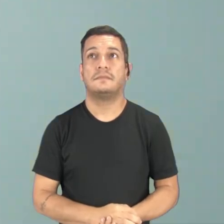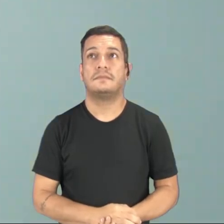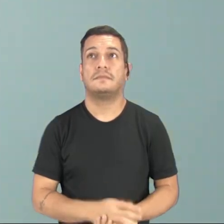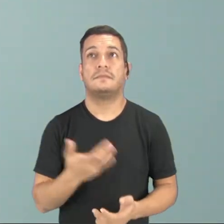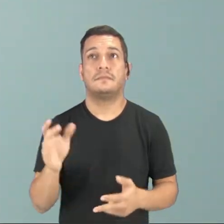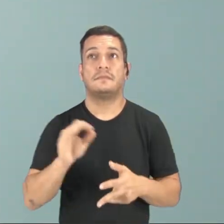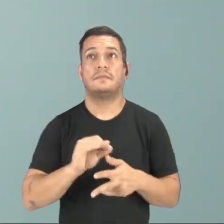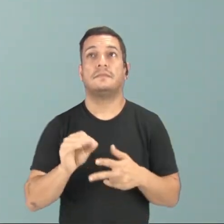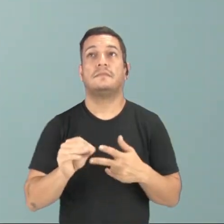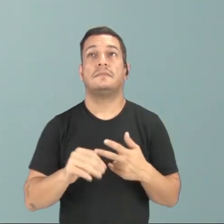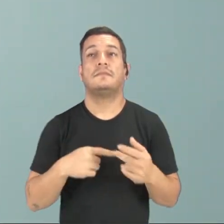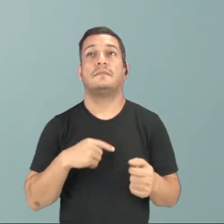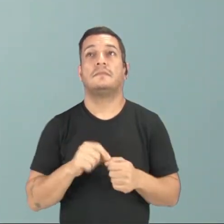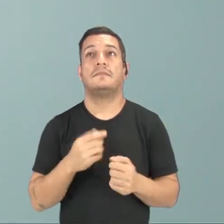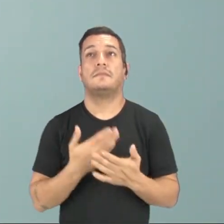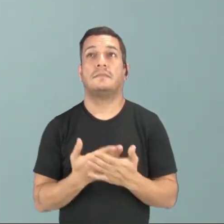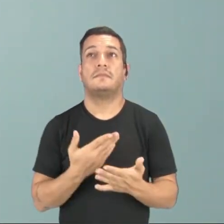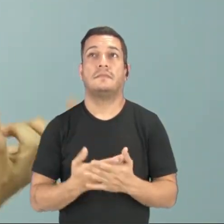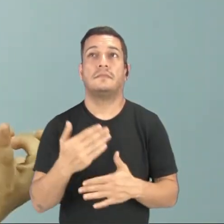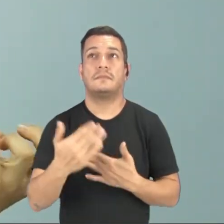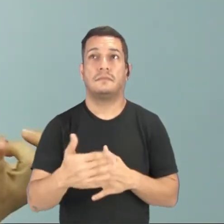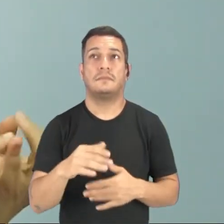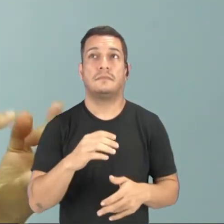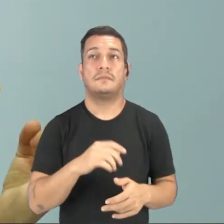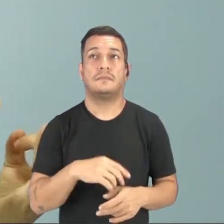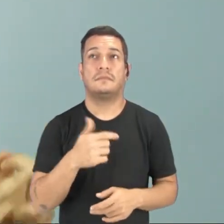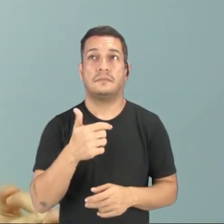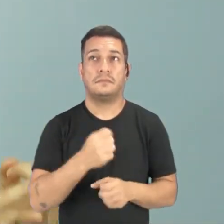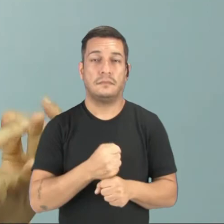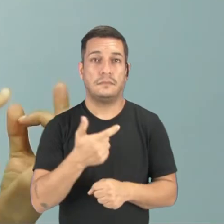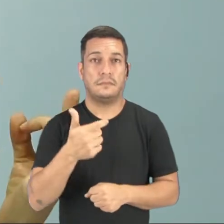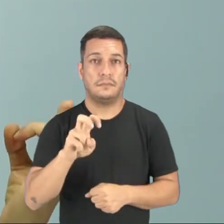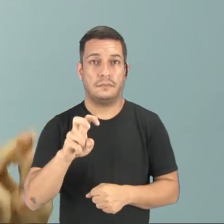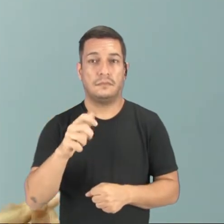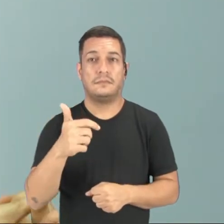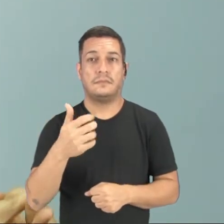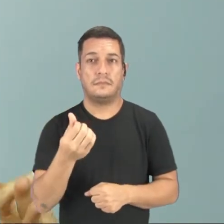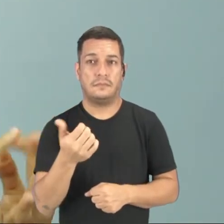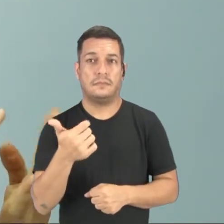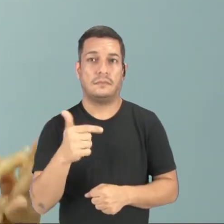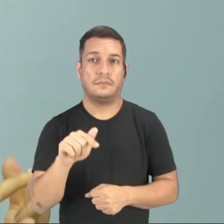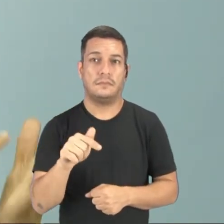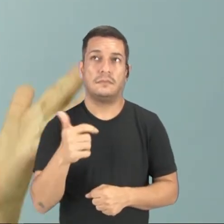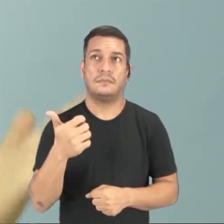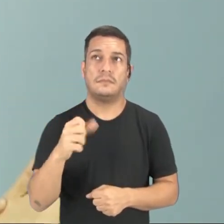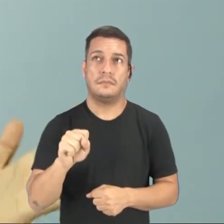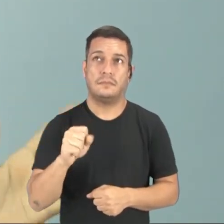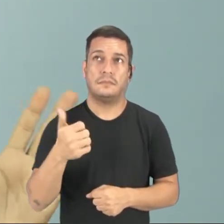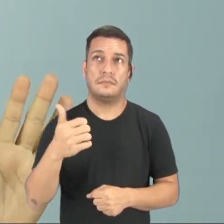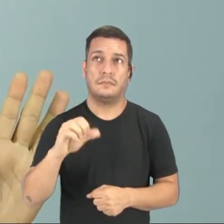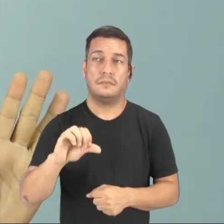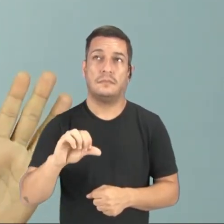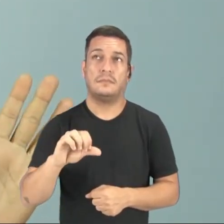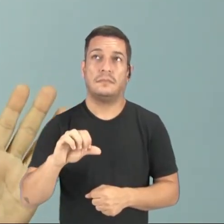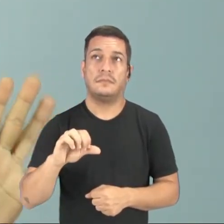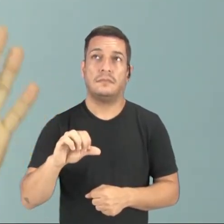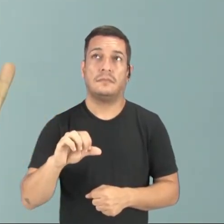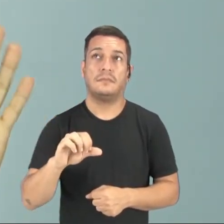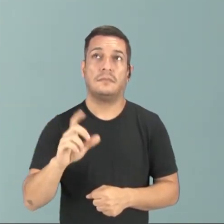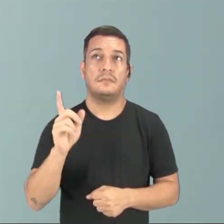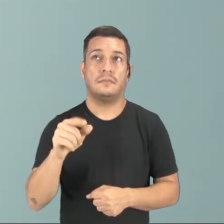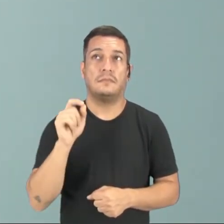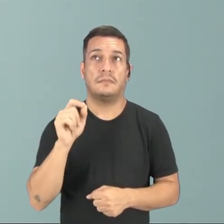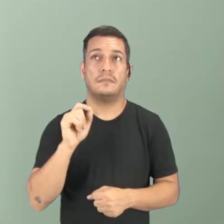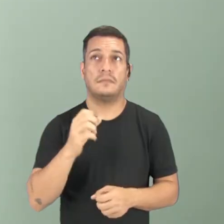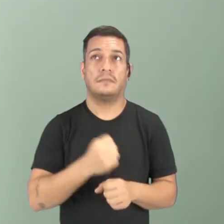o Enem, eu fiz um estudo, né, da prova de 2015, 16, 17, 18 e 19. Essa